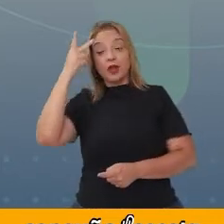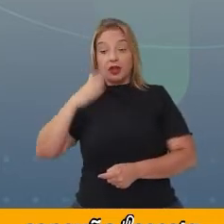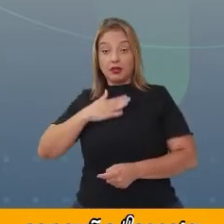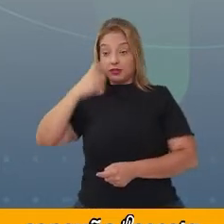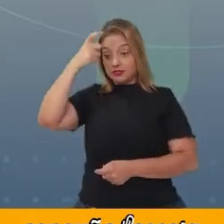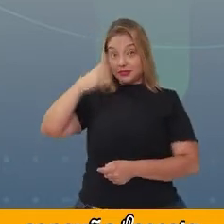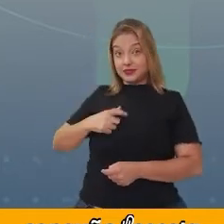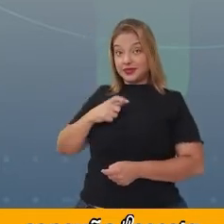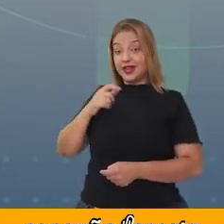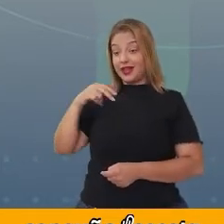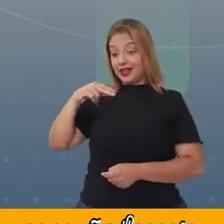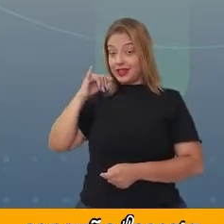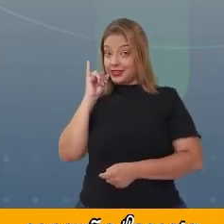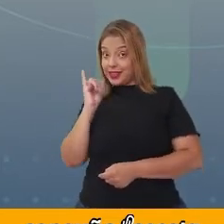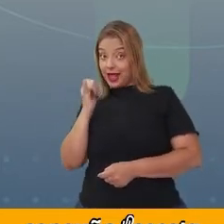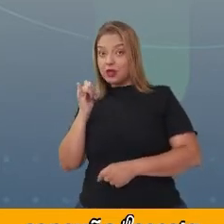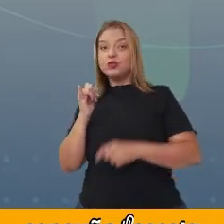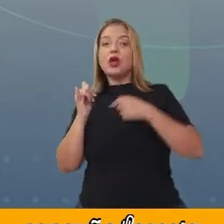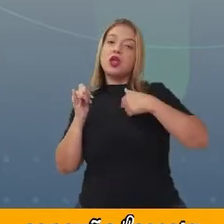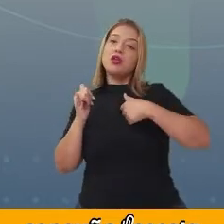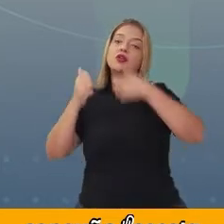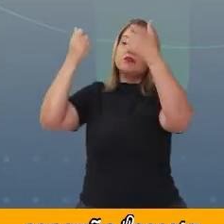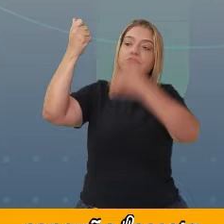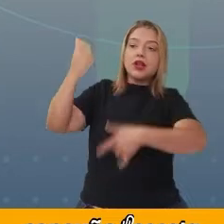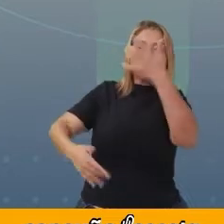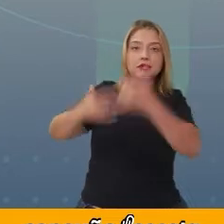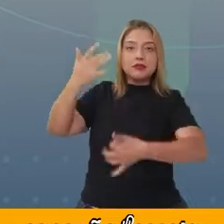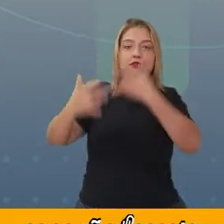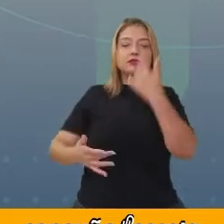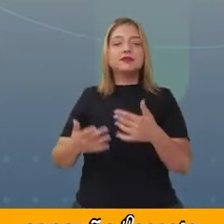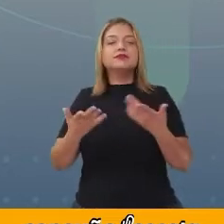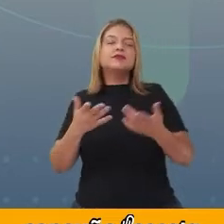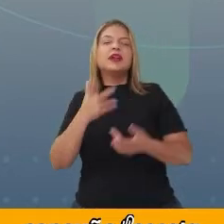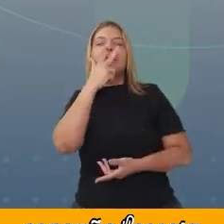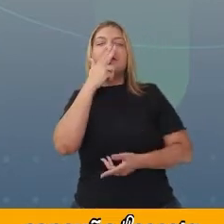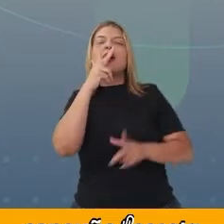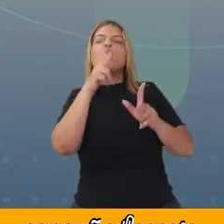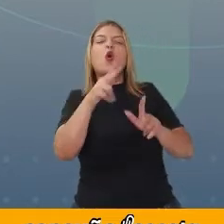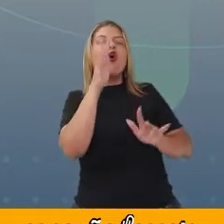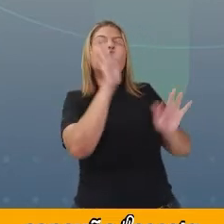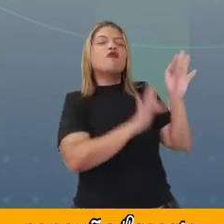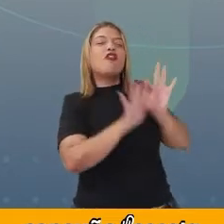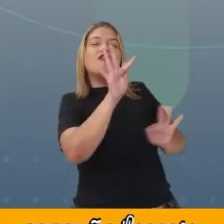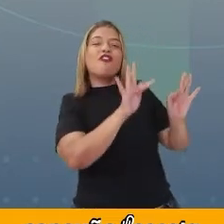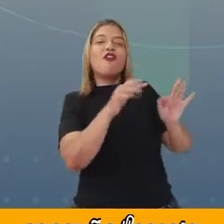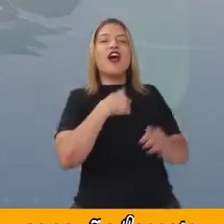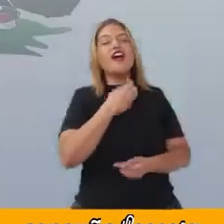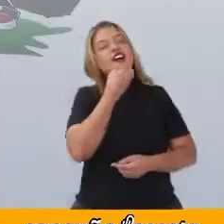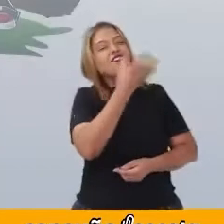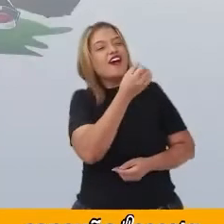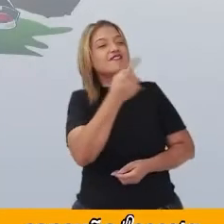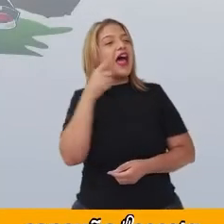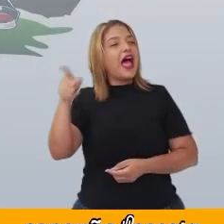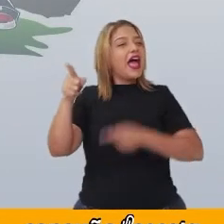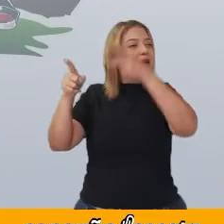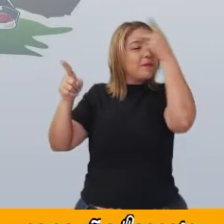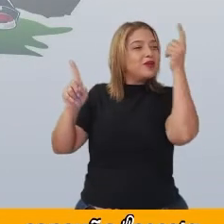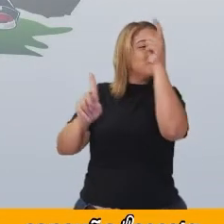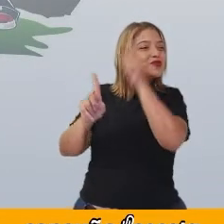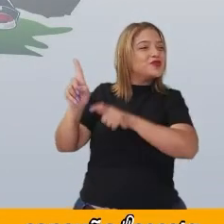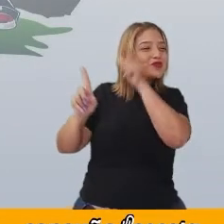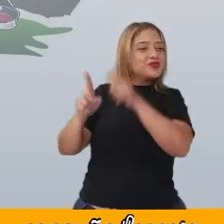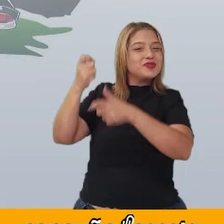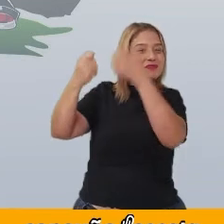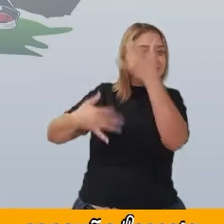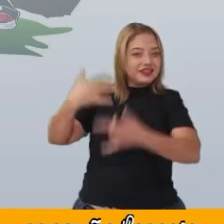personagem. É aquele tipo fofoqueiro, falou o que a personagem disse, sabe? Olha aí um trechinho. Vaidoso,